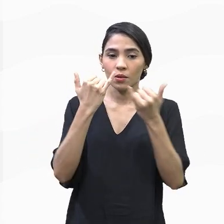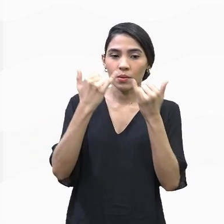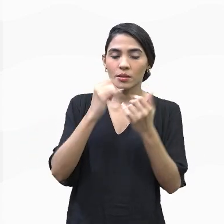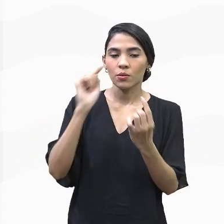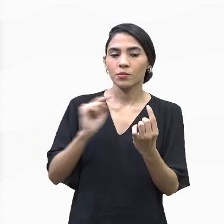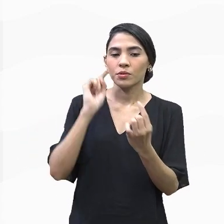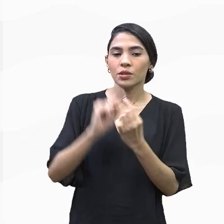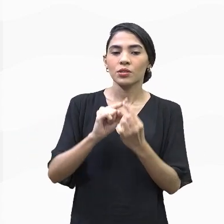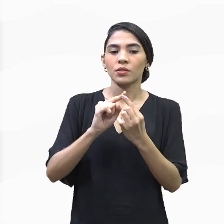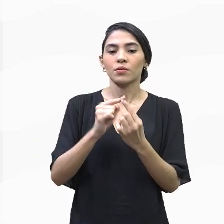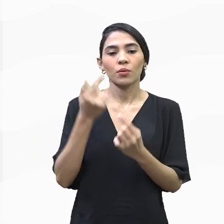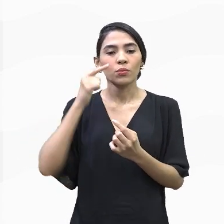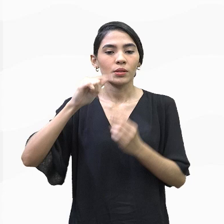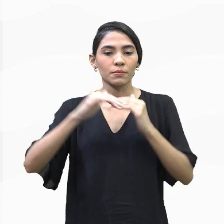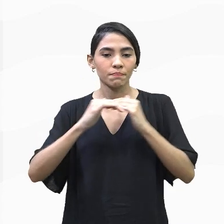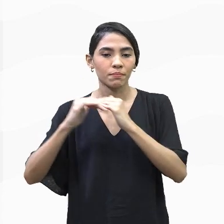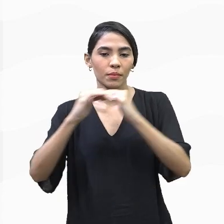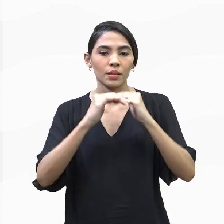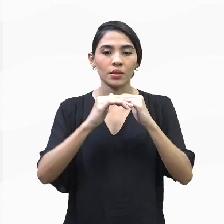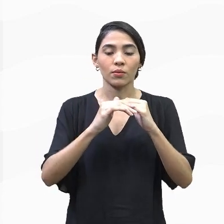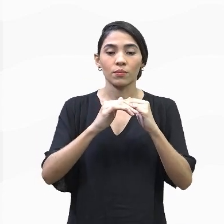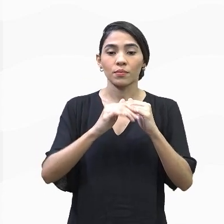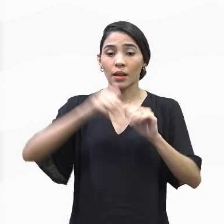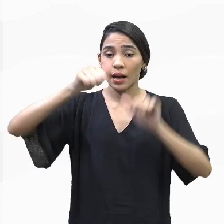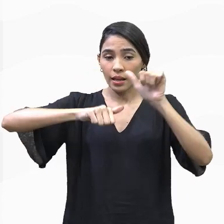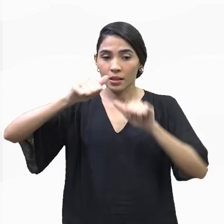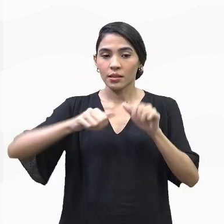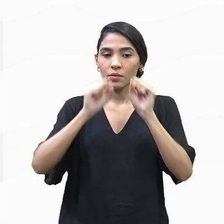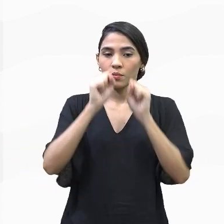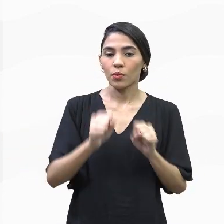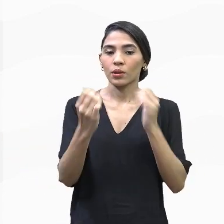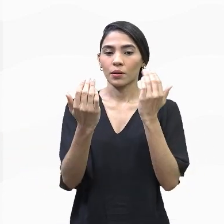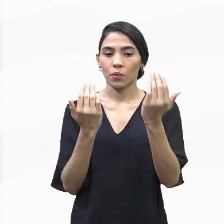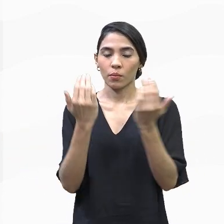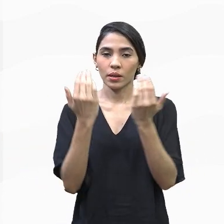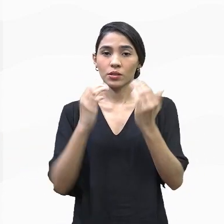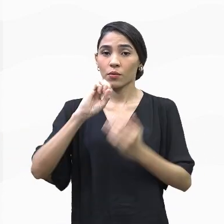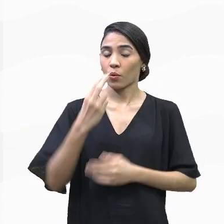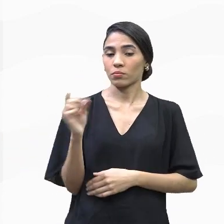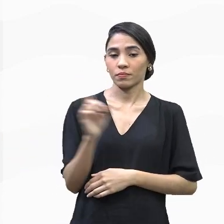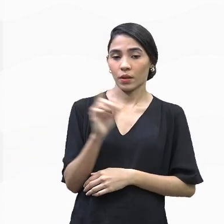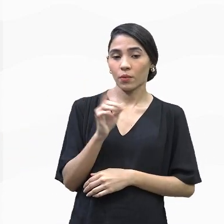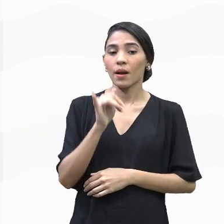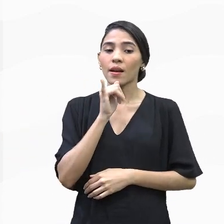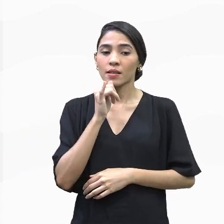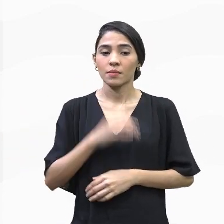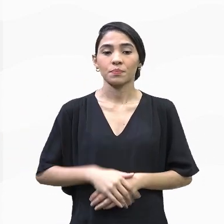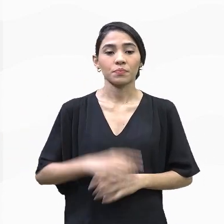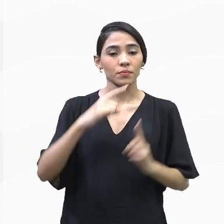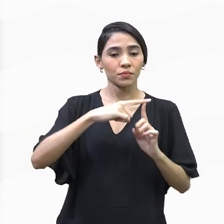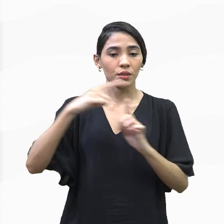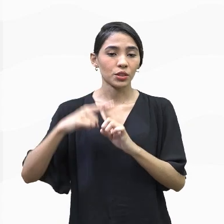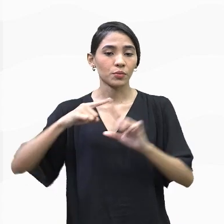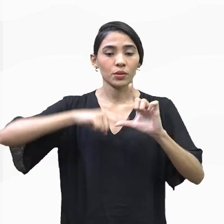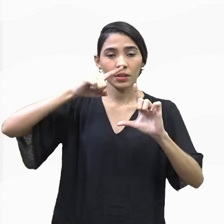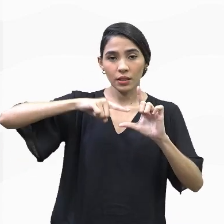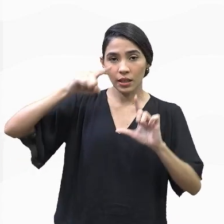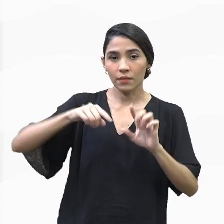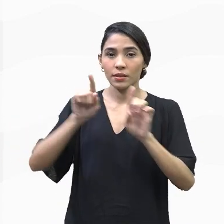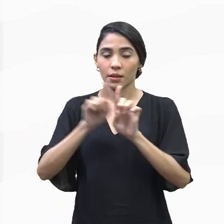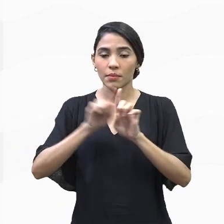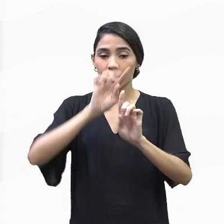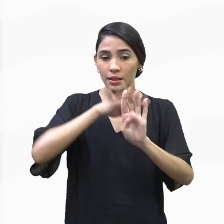para estabelecer padrões de análise, que podem ser comparativos ou não. Exemplos: tipos de gráficos